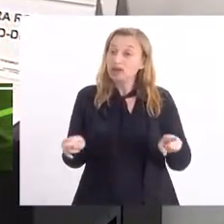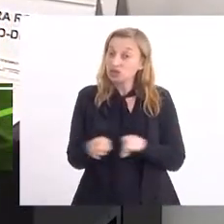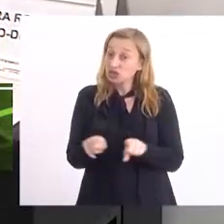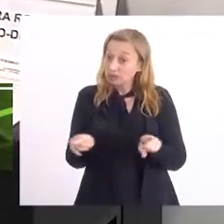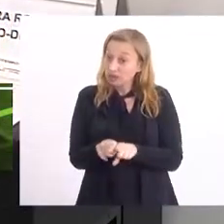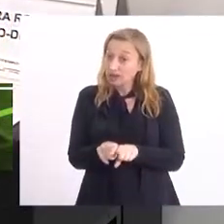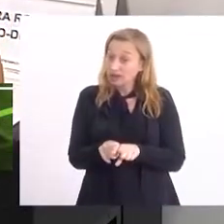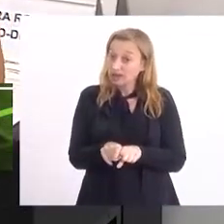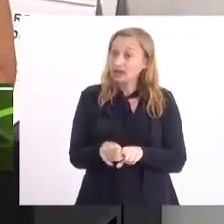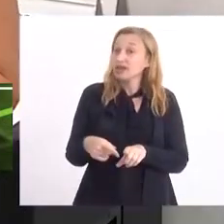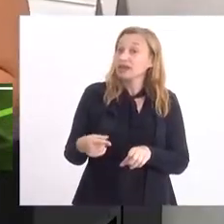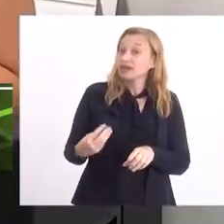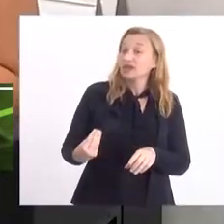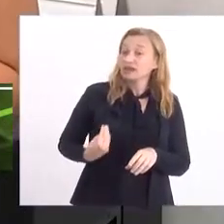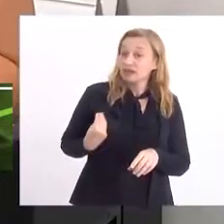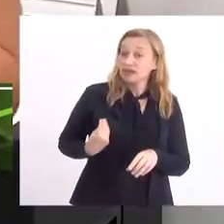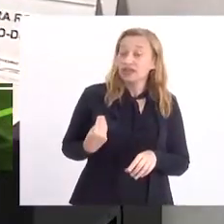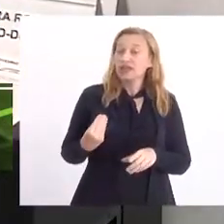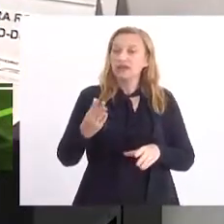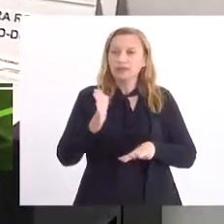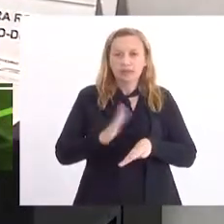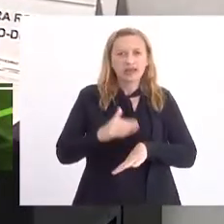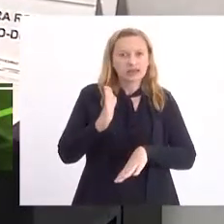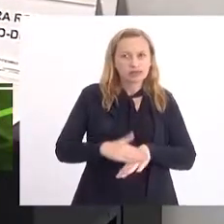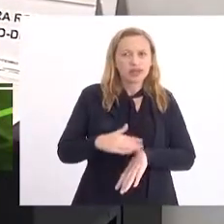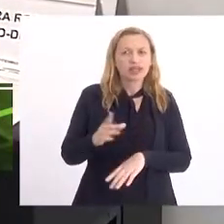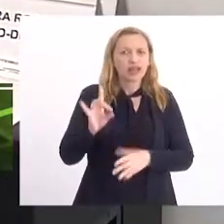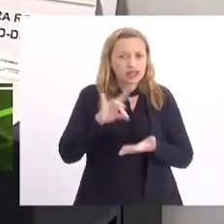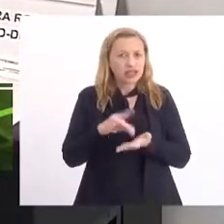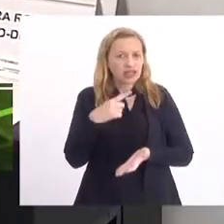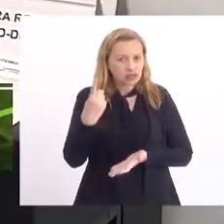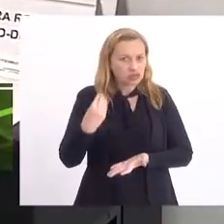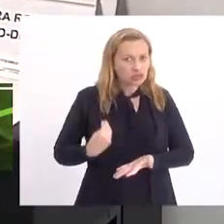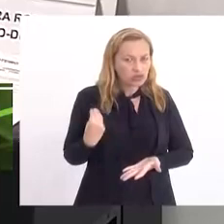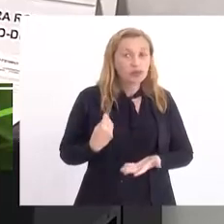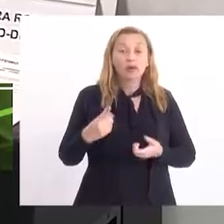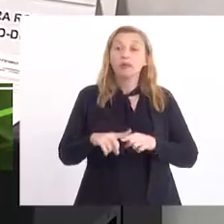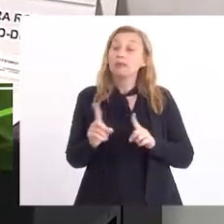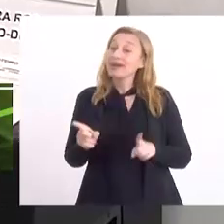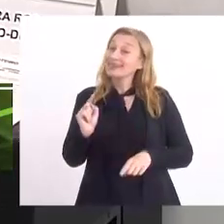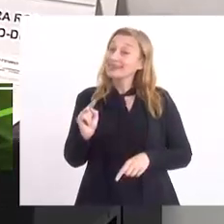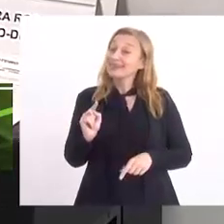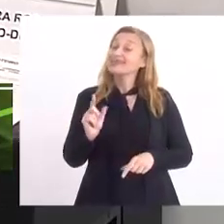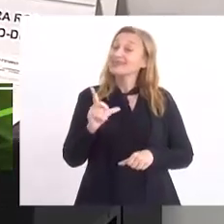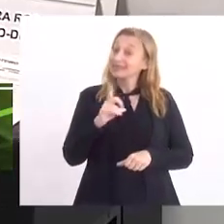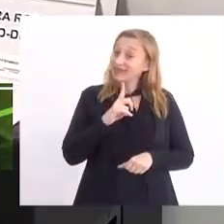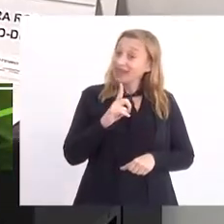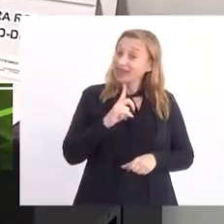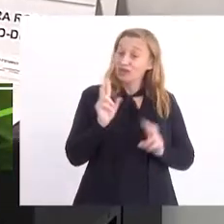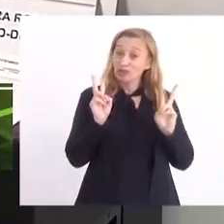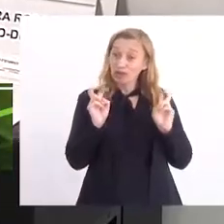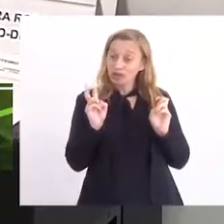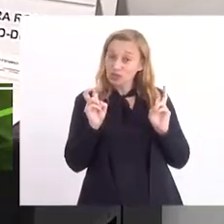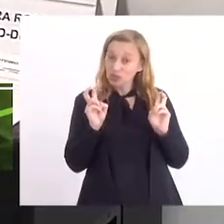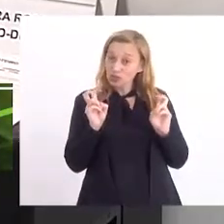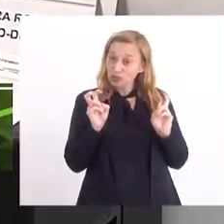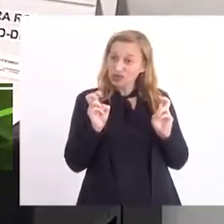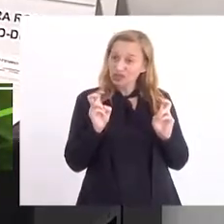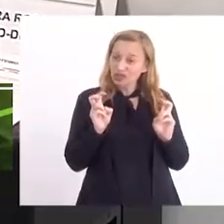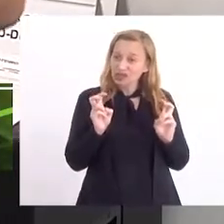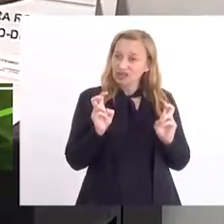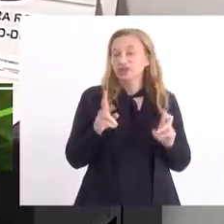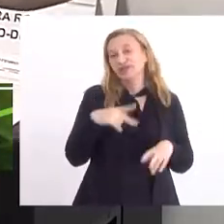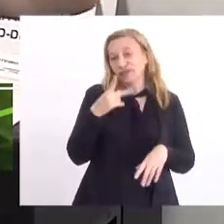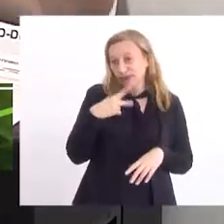faz muito presente e cada dia mais dentro da realidade que a gente vive. Mas ela tem uma questão que esbarra naquilo que